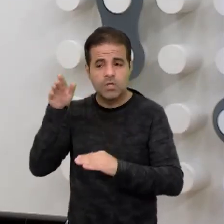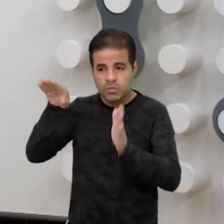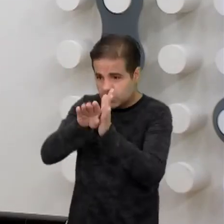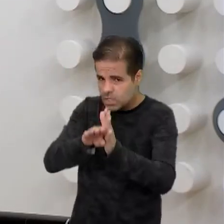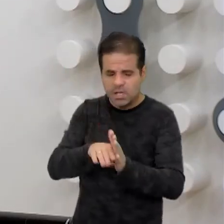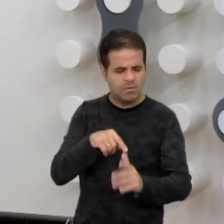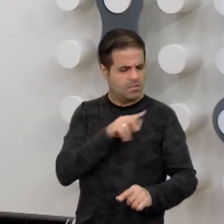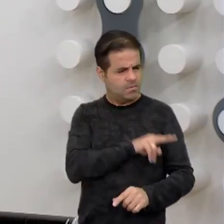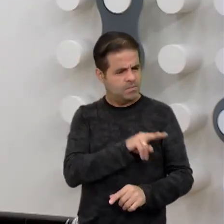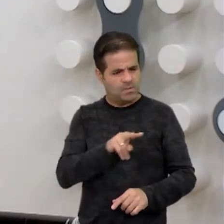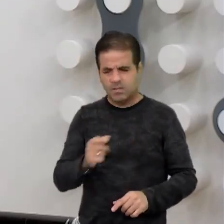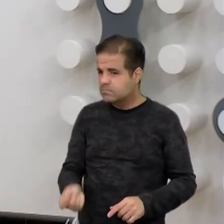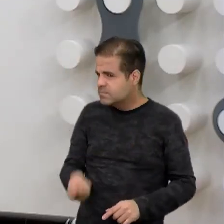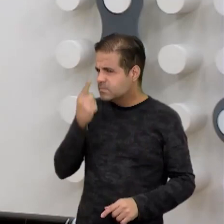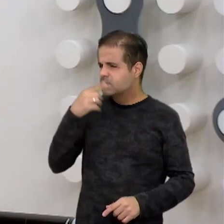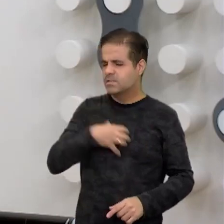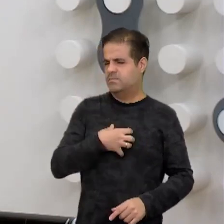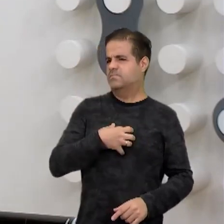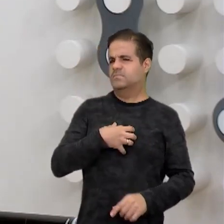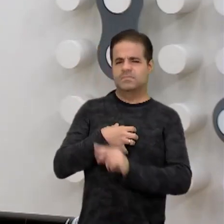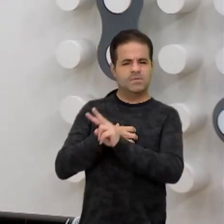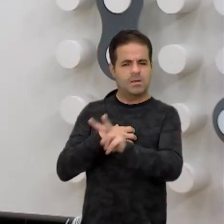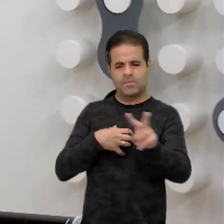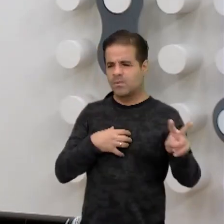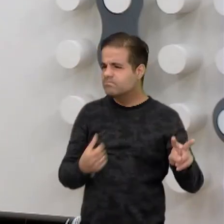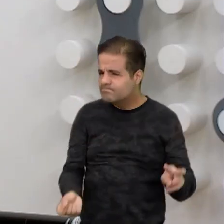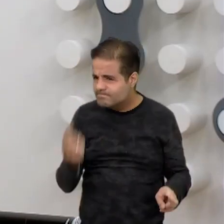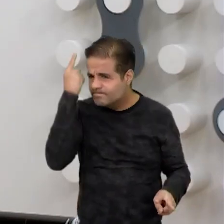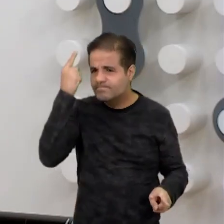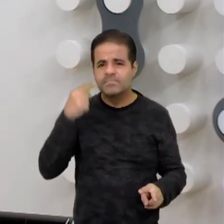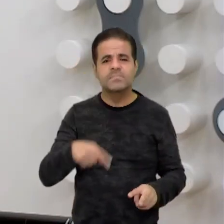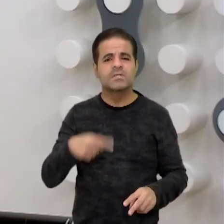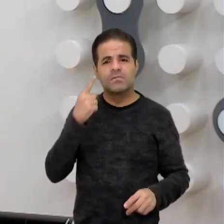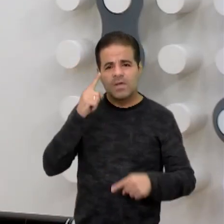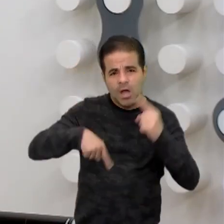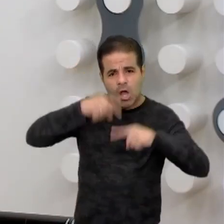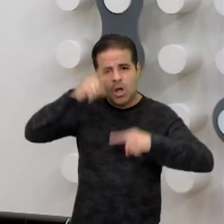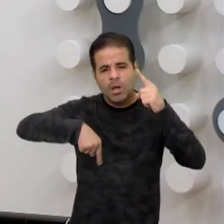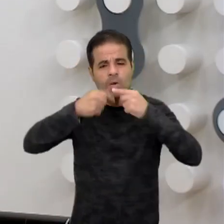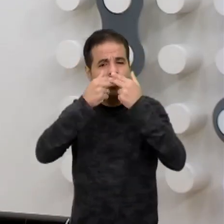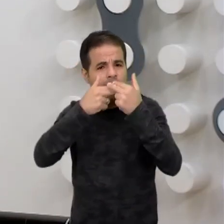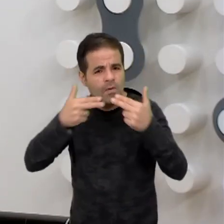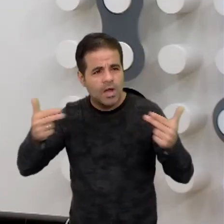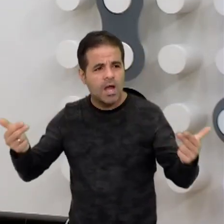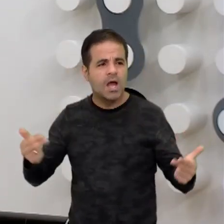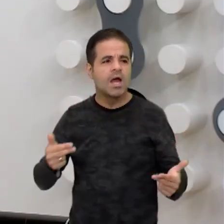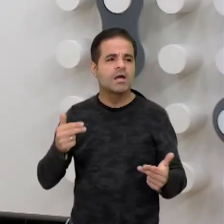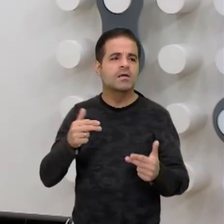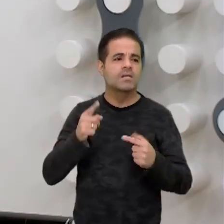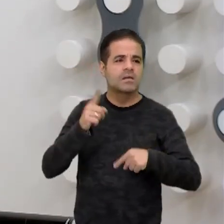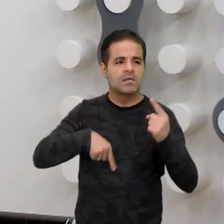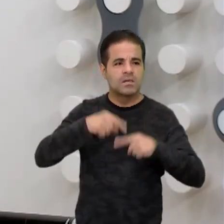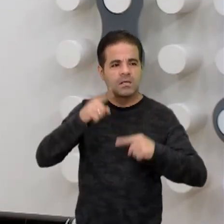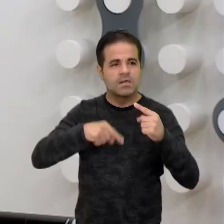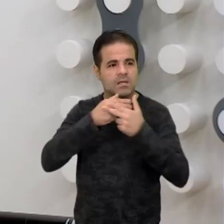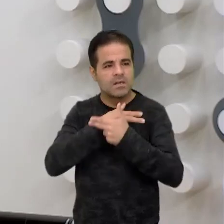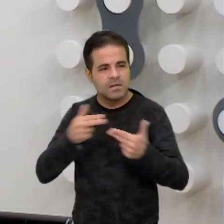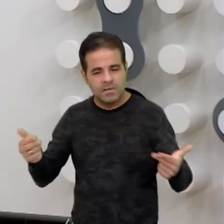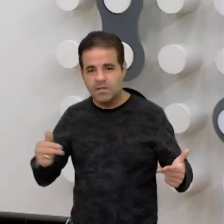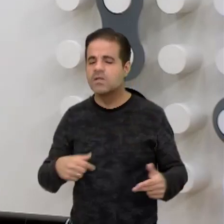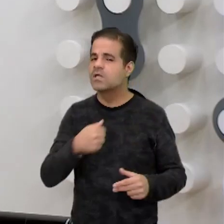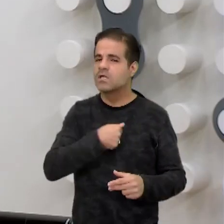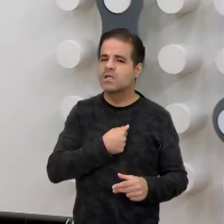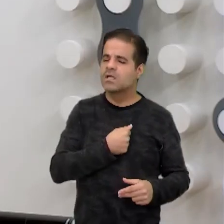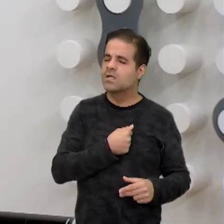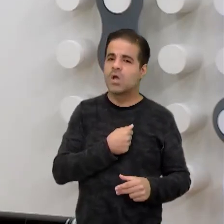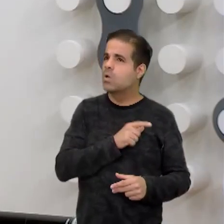eu estranhava, eu tenho que confessar, eu estranhava bastante as novidades musicais que pintam por aí. Eu realmente